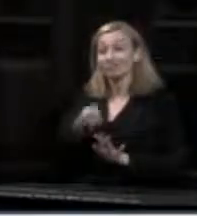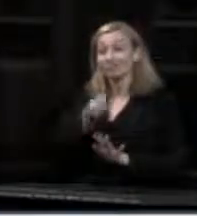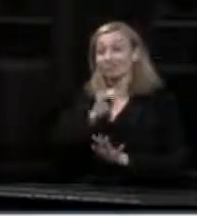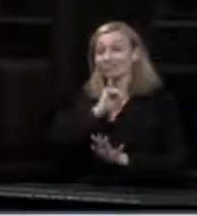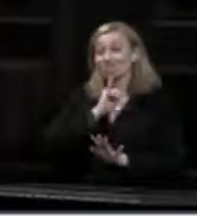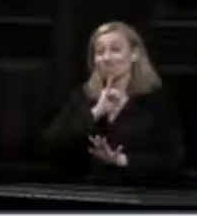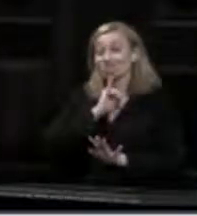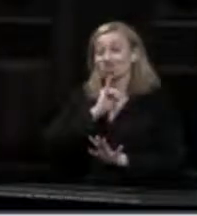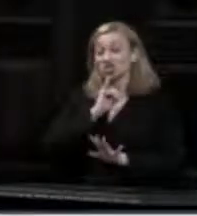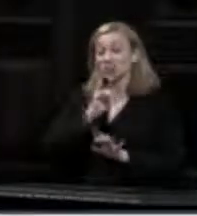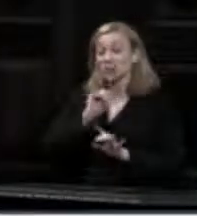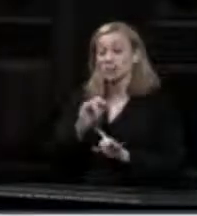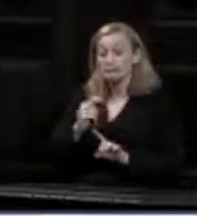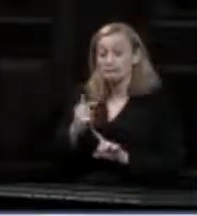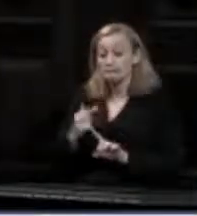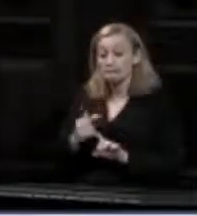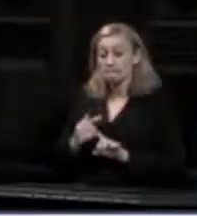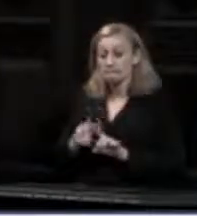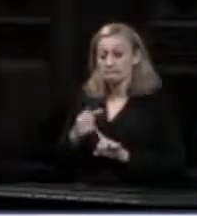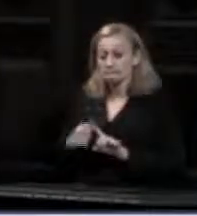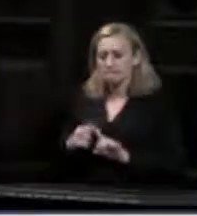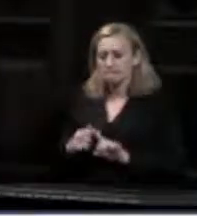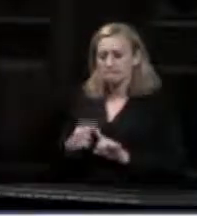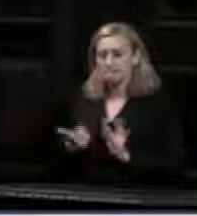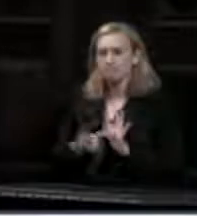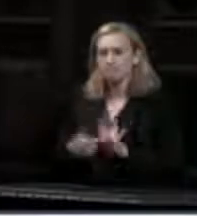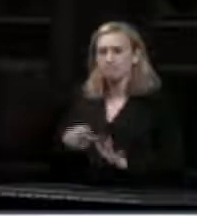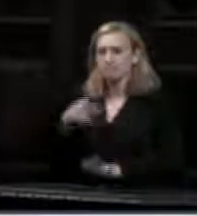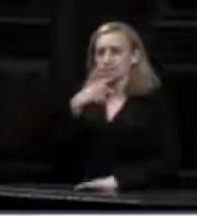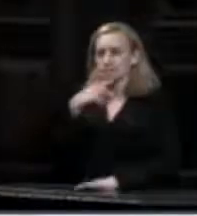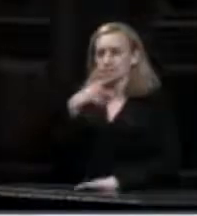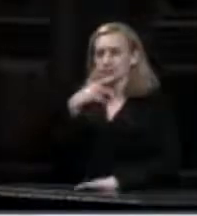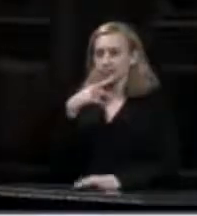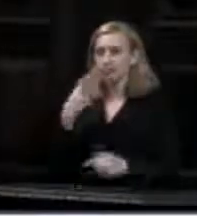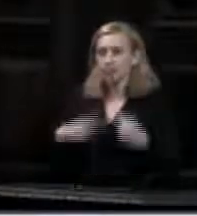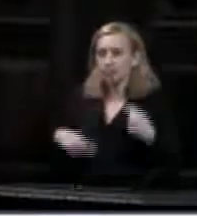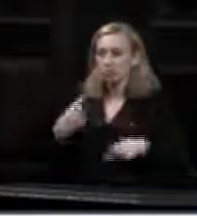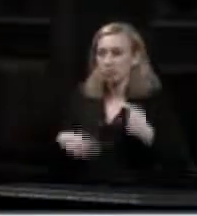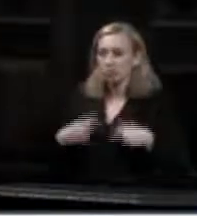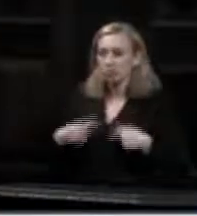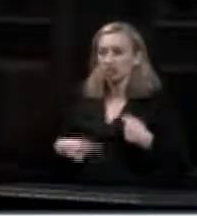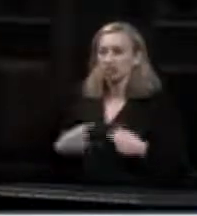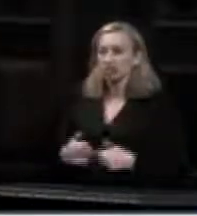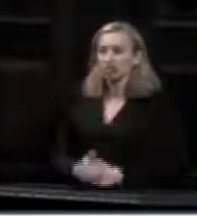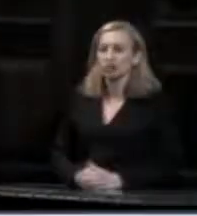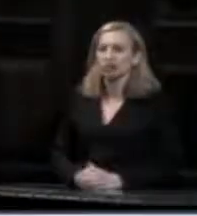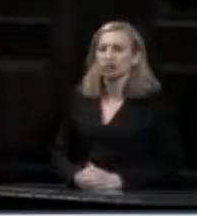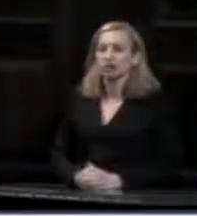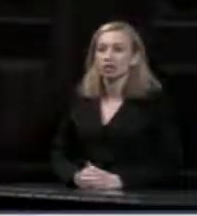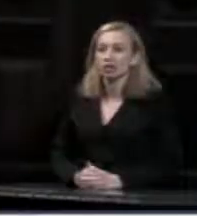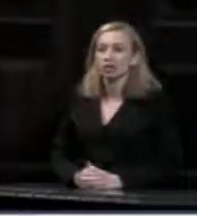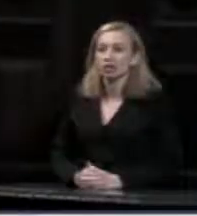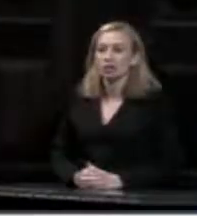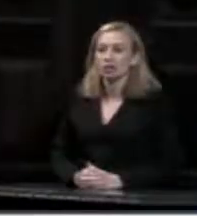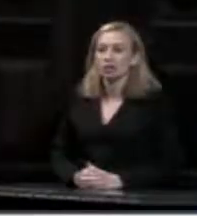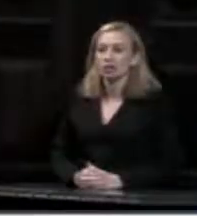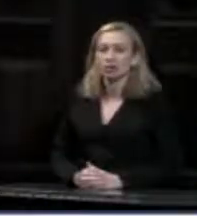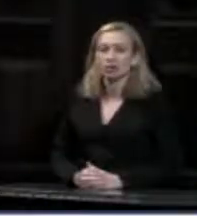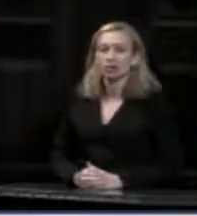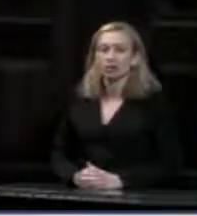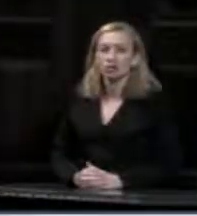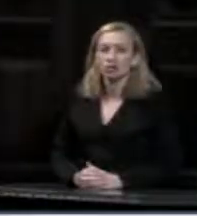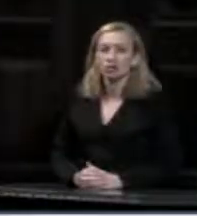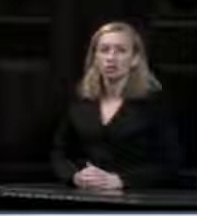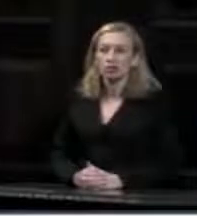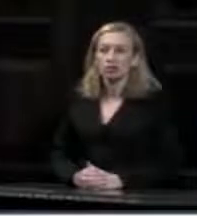levando aos partidos políticos a terem um de sanções